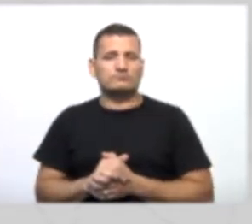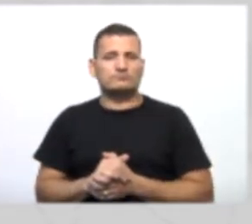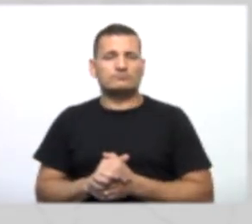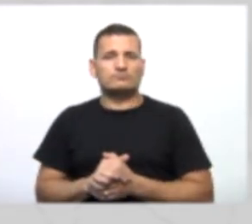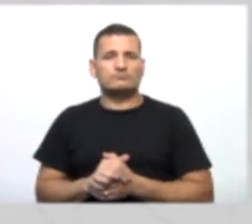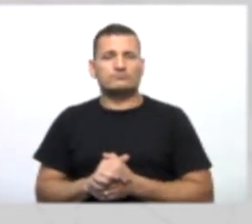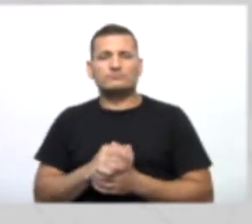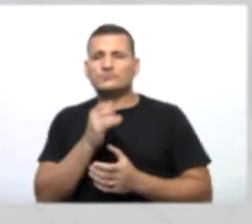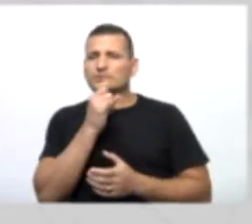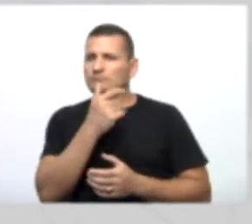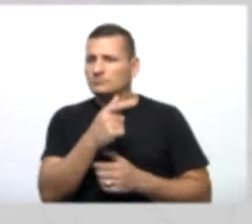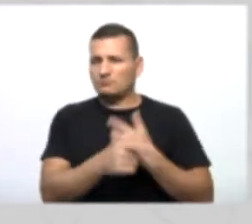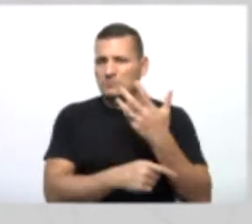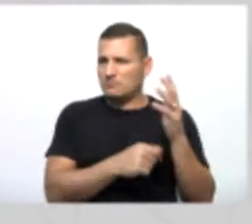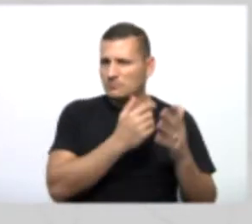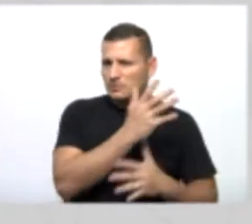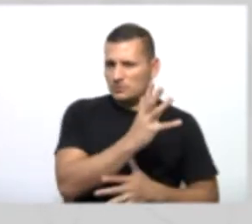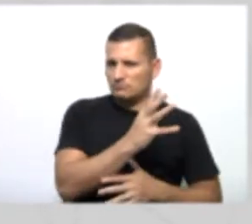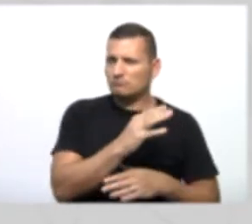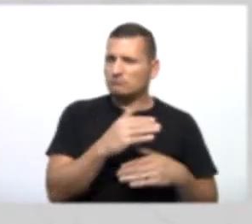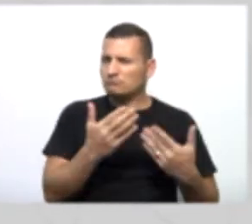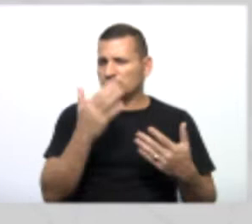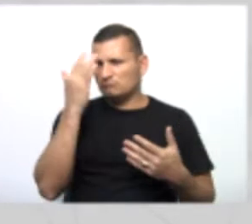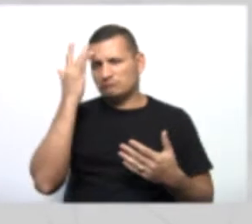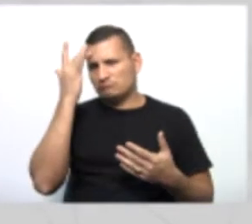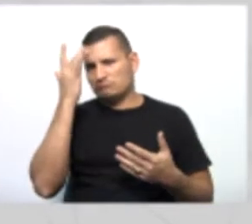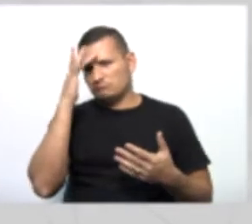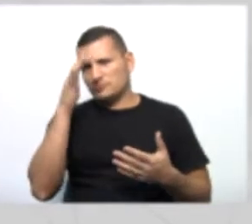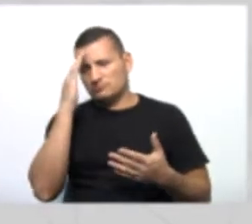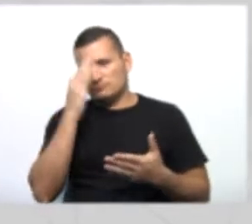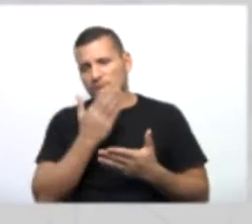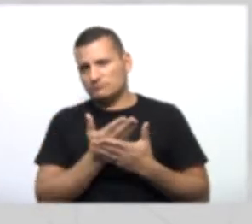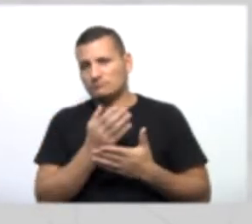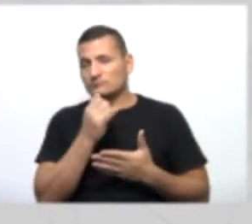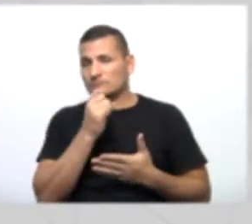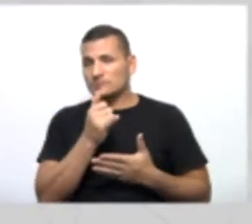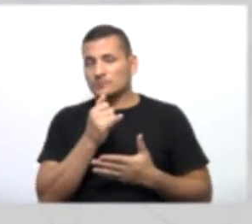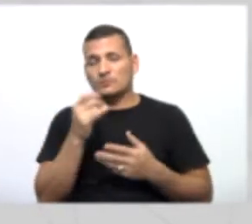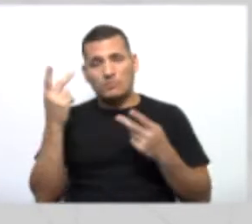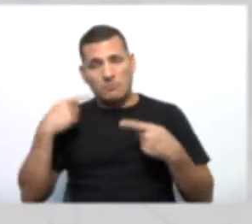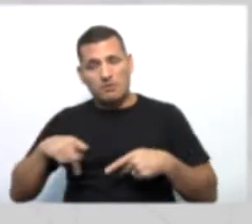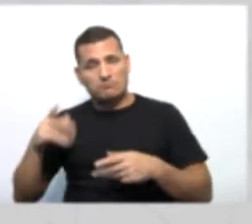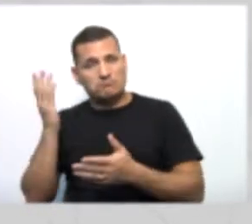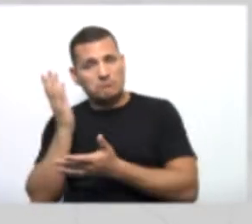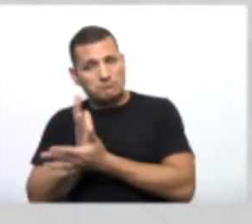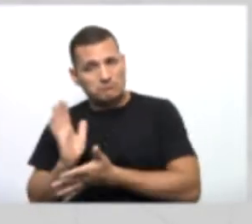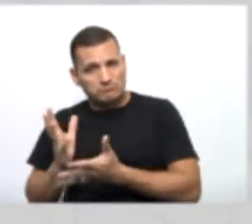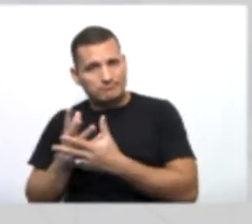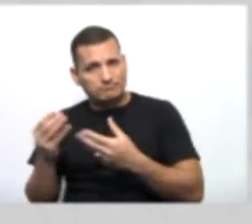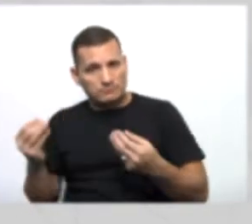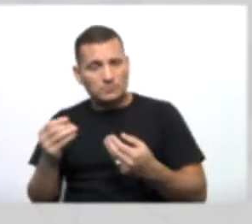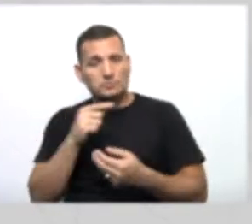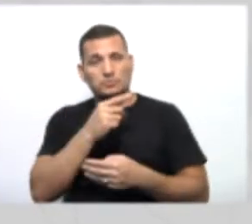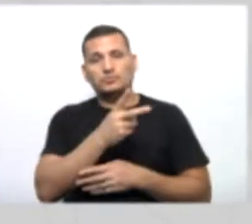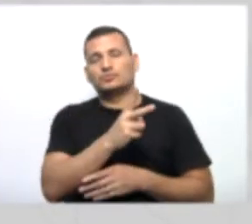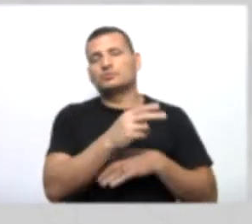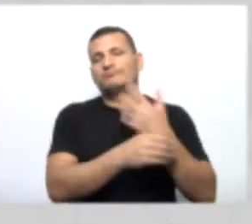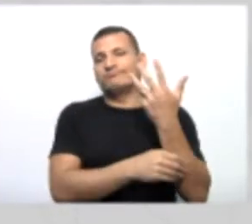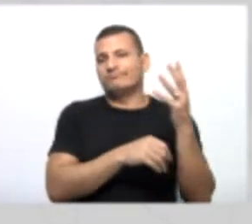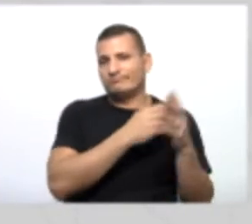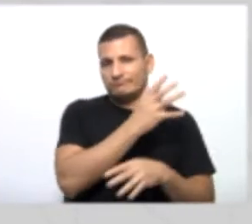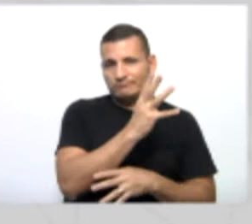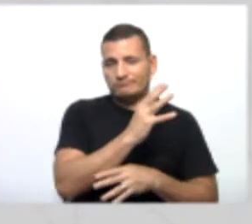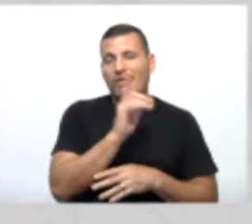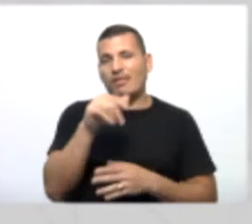ter? Acredito que sim, né? Se de repente os seres humanos acabarem, o meio ambiente vai continuar. Não foi assim que aconteceu com os dinossauros? Olha aí,